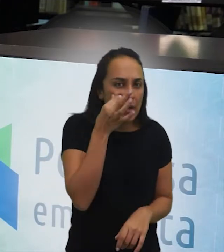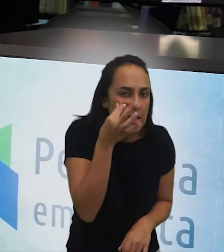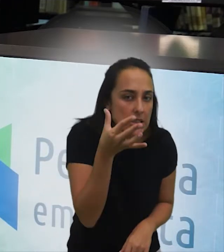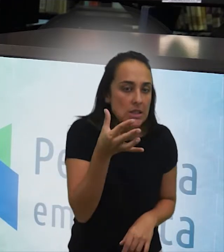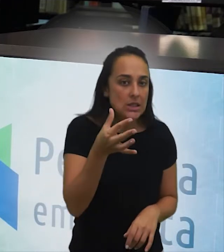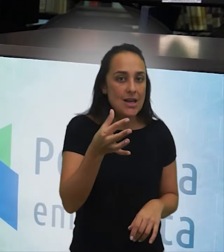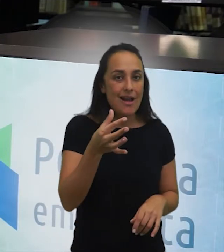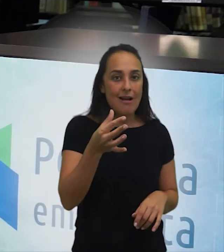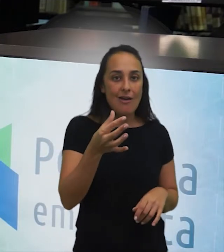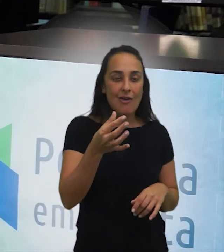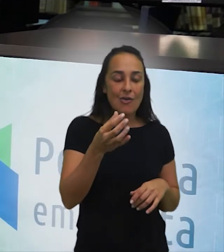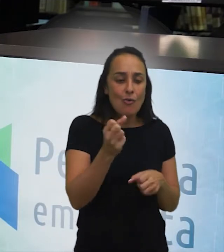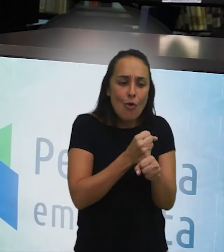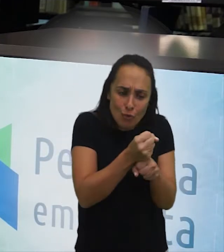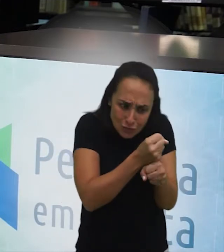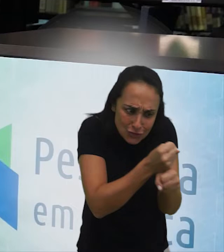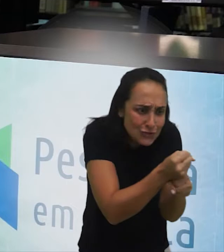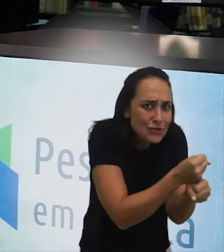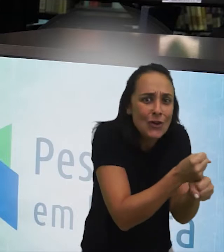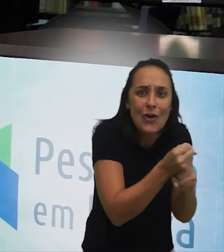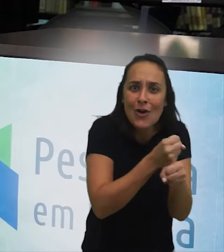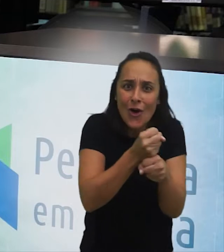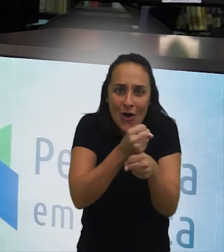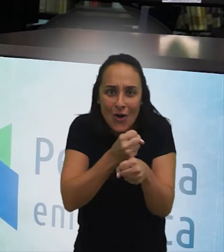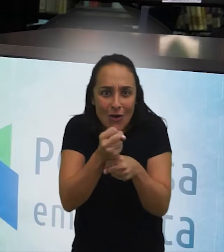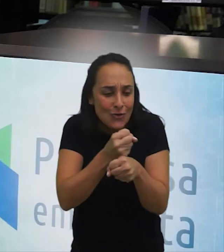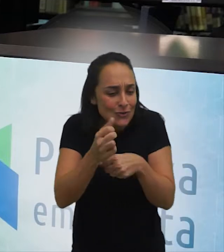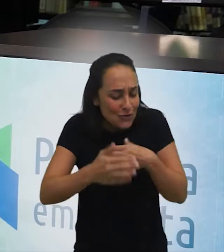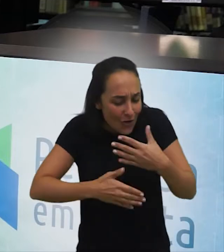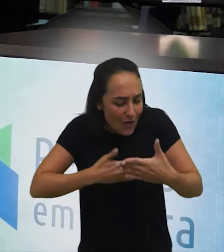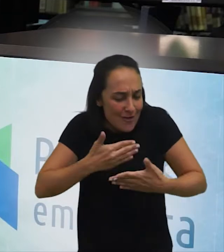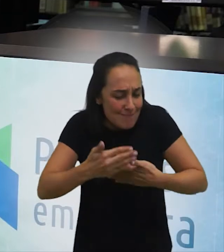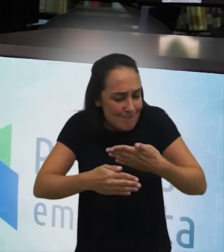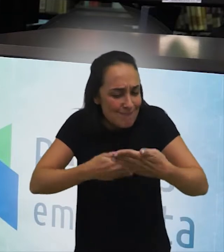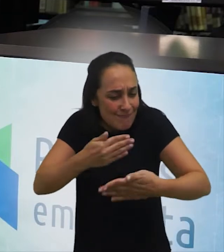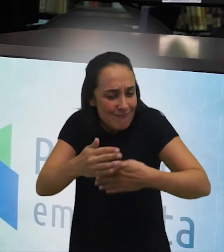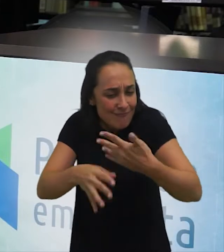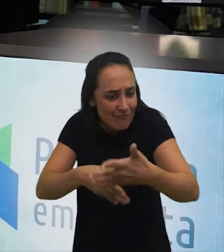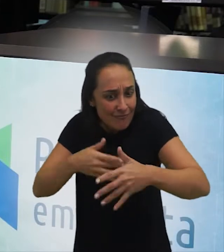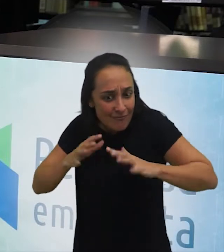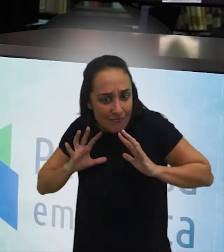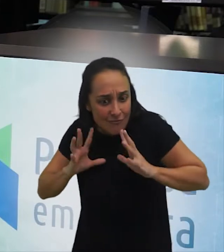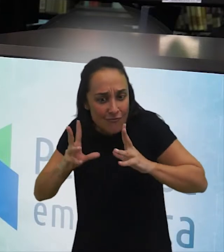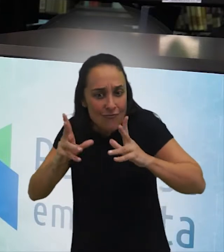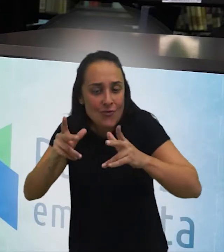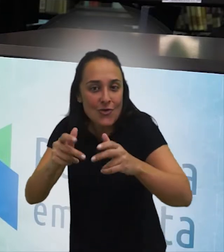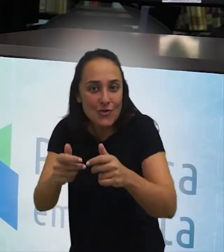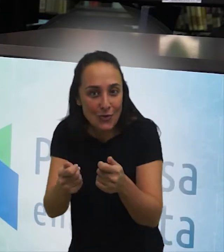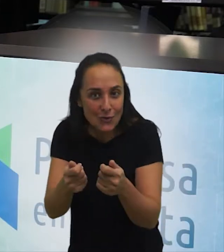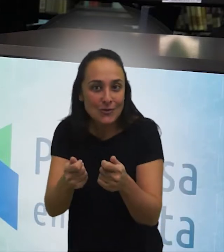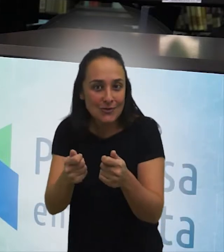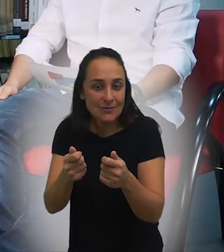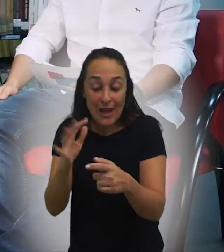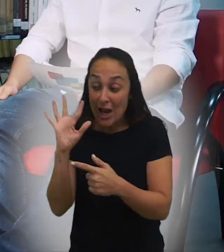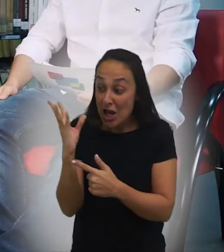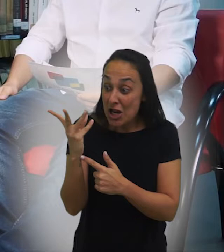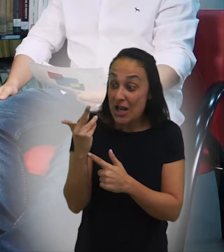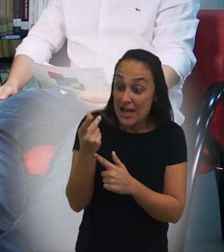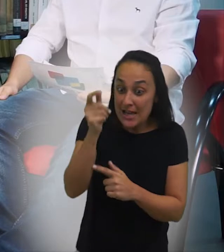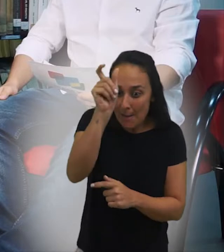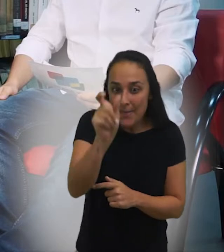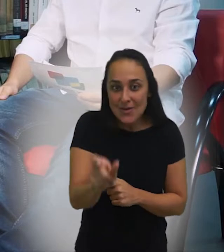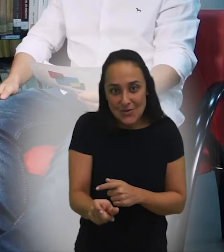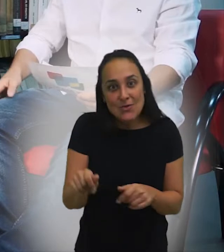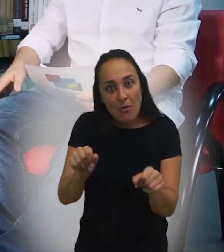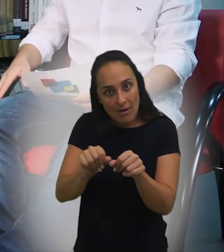o artista abre a perspectiva de que os internautas mandem material e que o trabalho se construa a partir dos